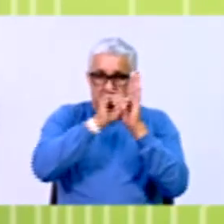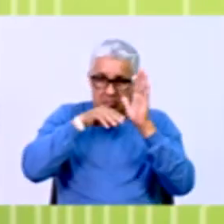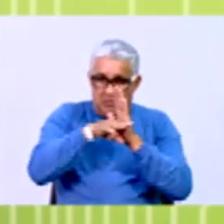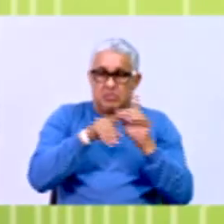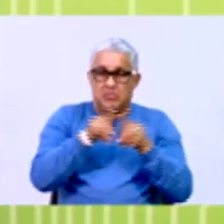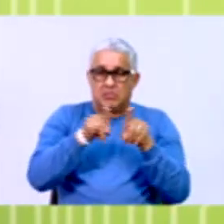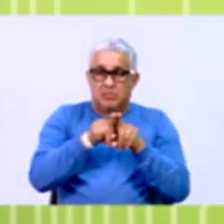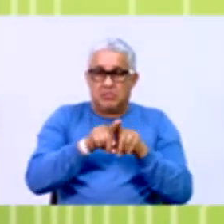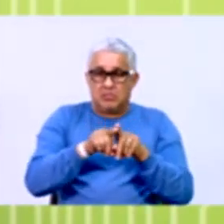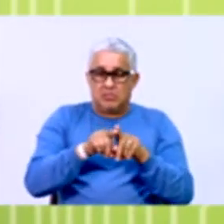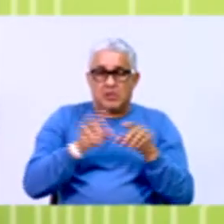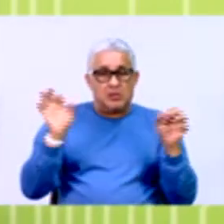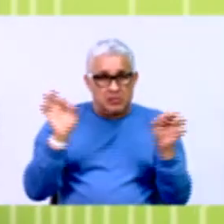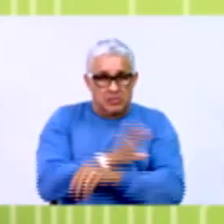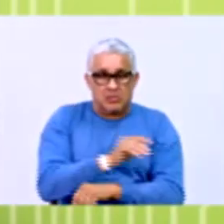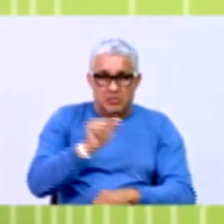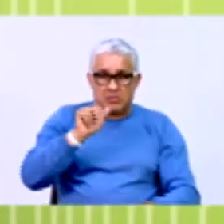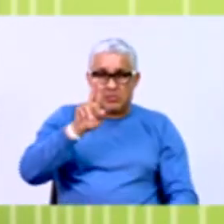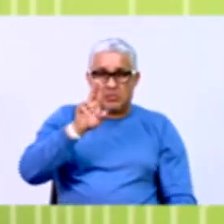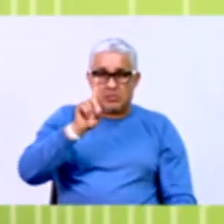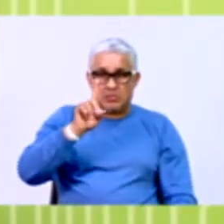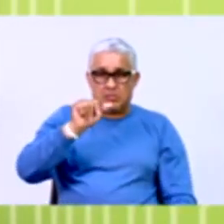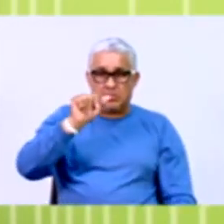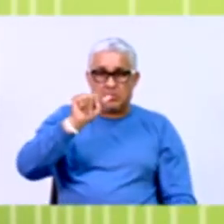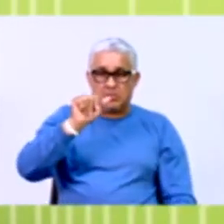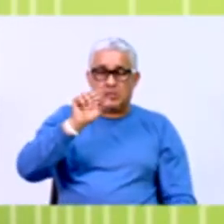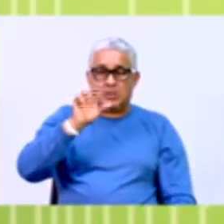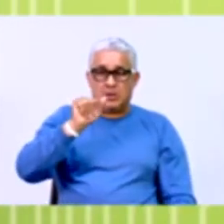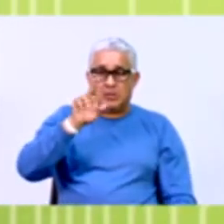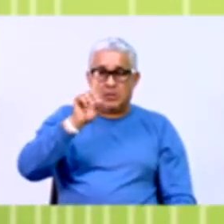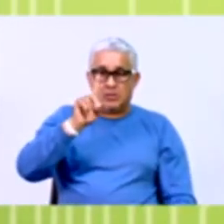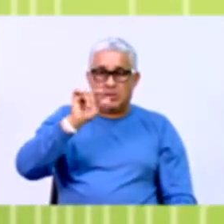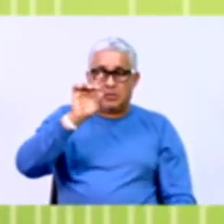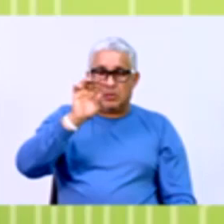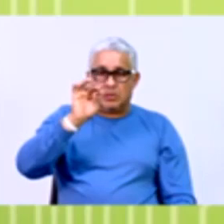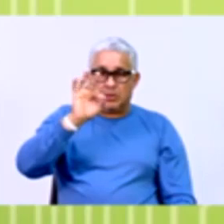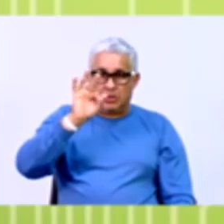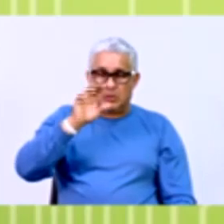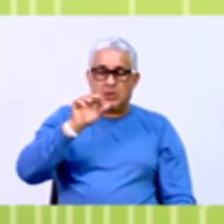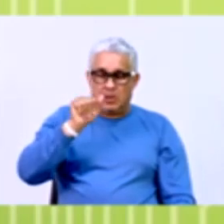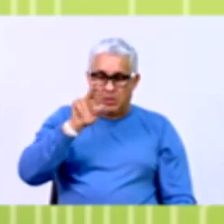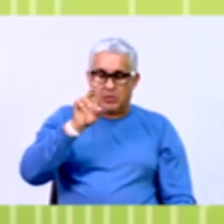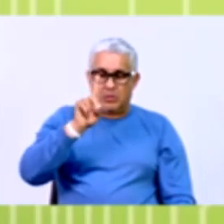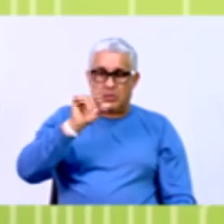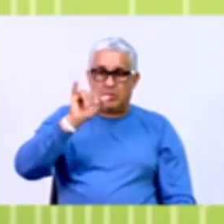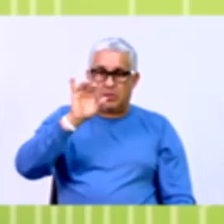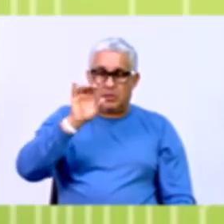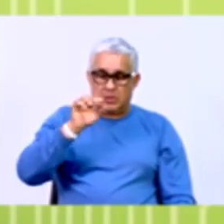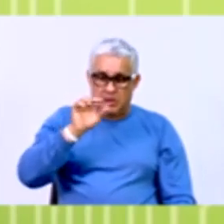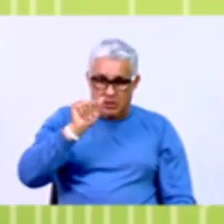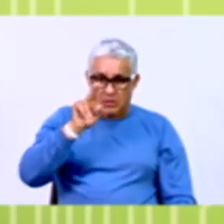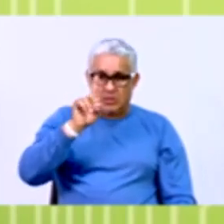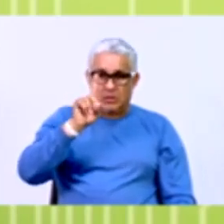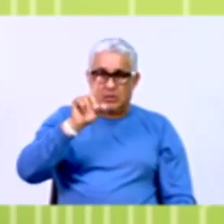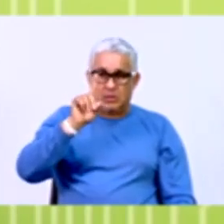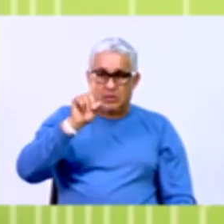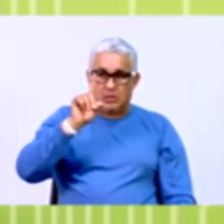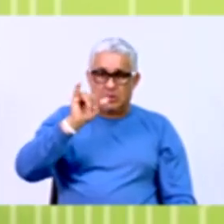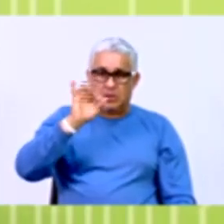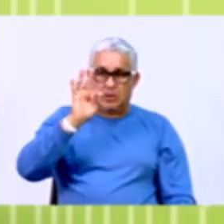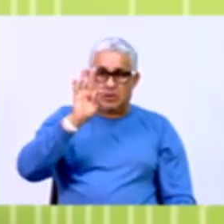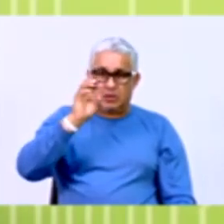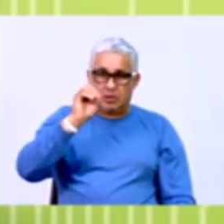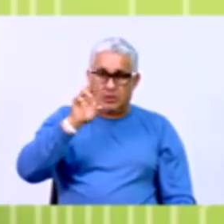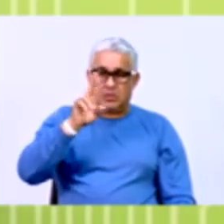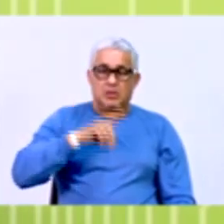cumprida. Então o auditor acaba tendo esse papel de apontar, né, o dedo na ferida. Mas a auditoria não é apenas isso. A